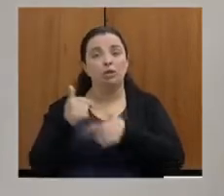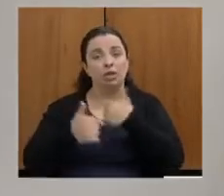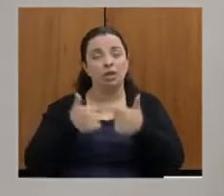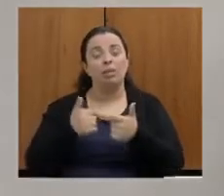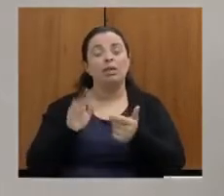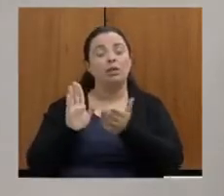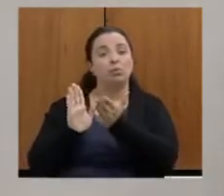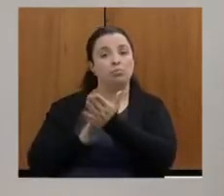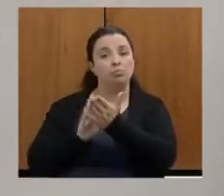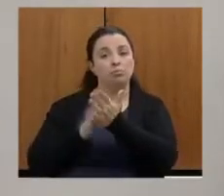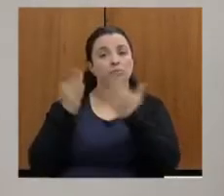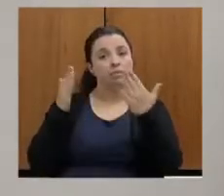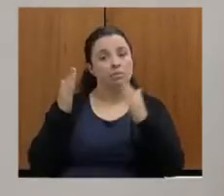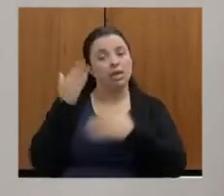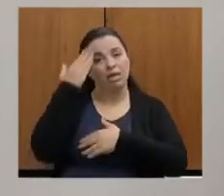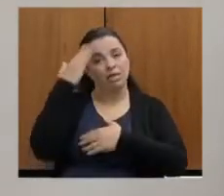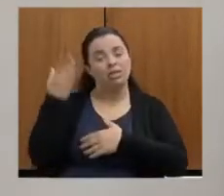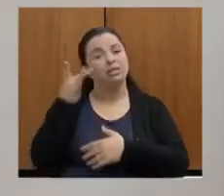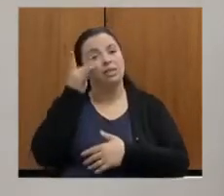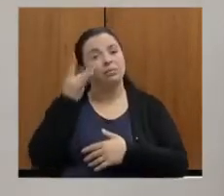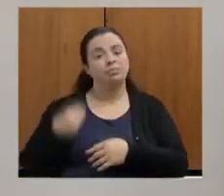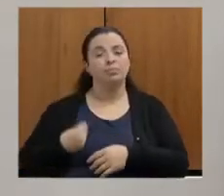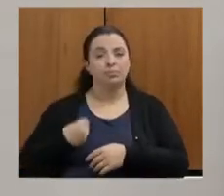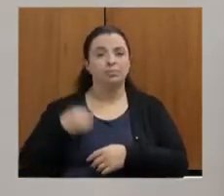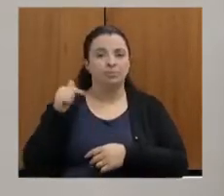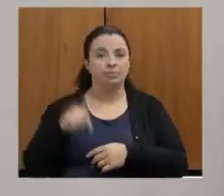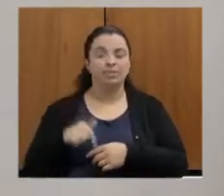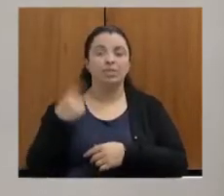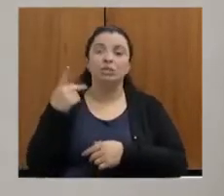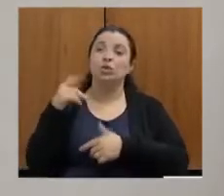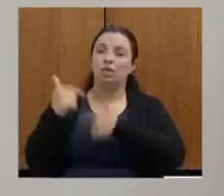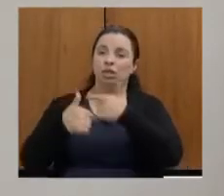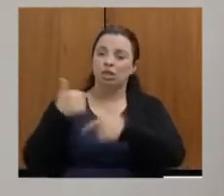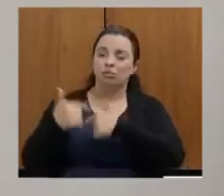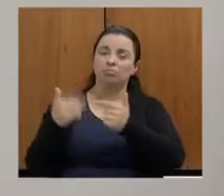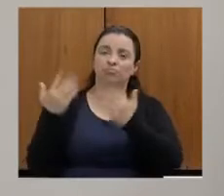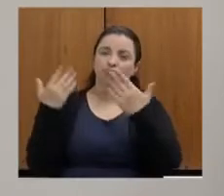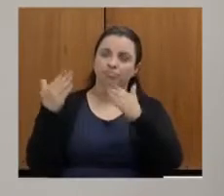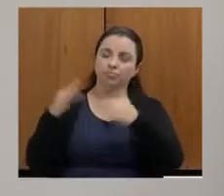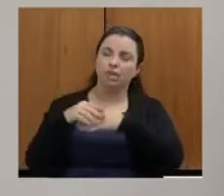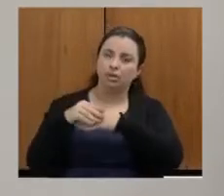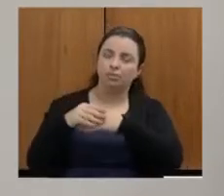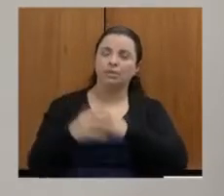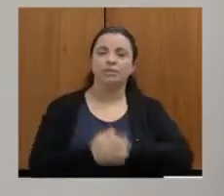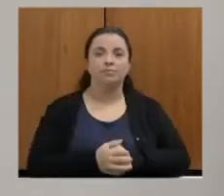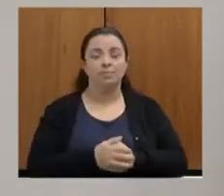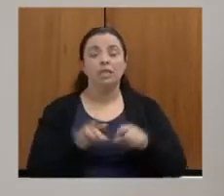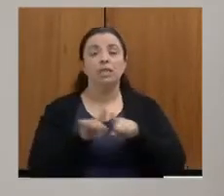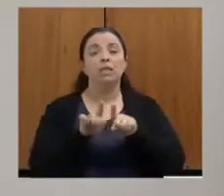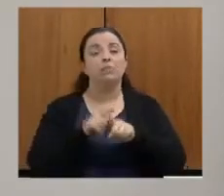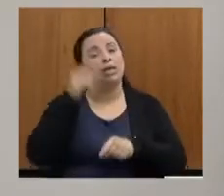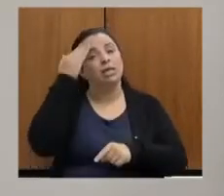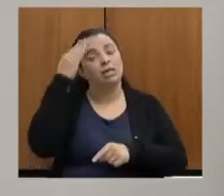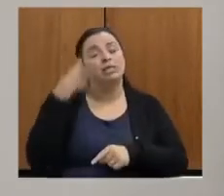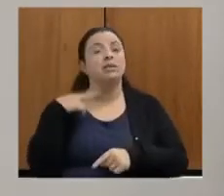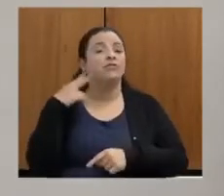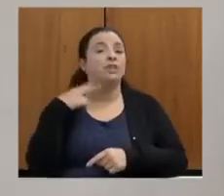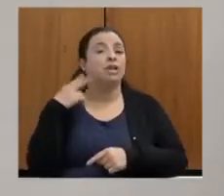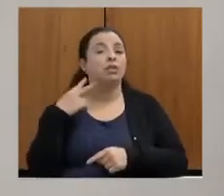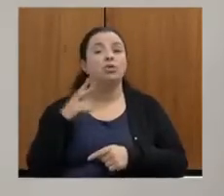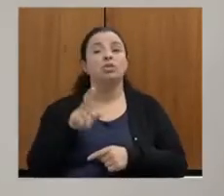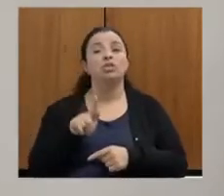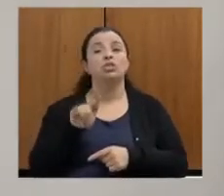parabenizar e agradecer a presença e parabenizar pelo trabalho agradecer a presença da vereadora gilza